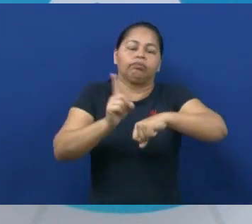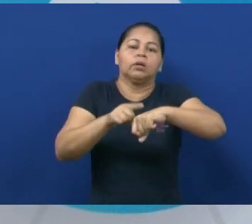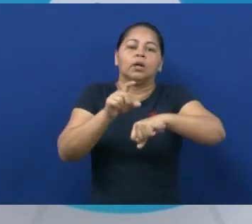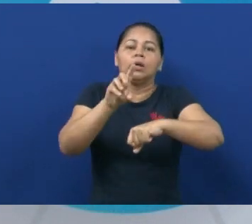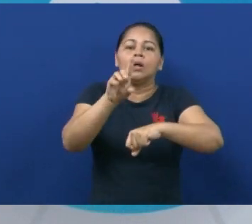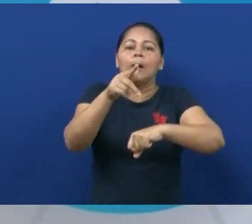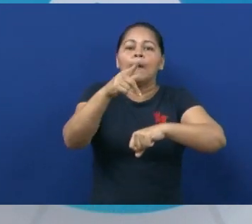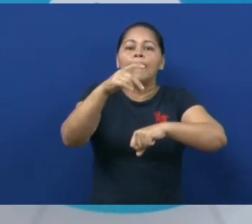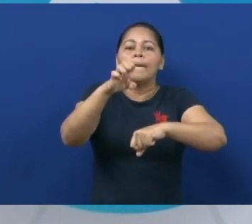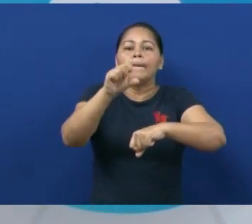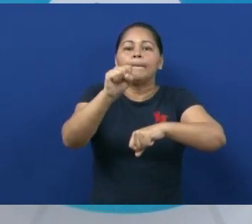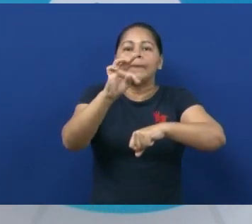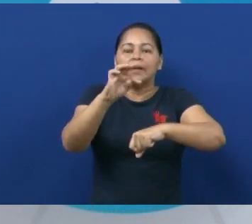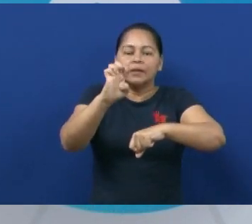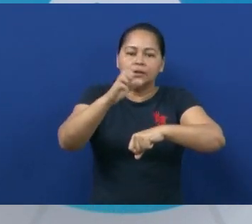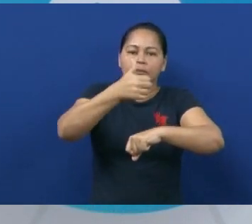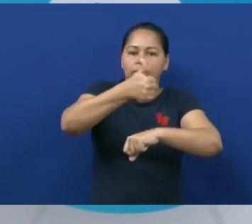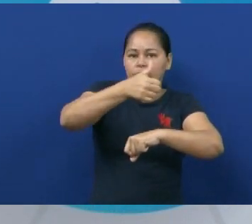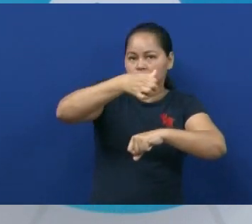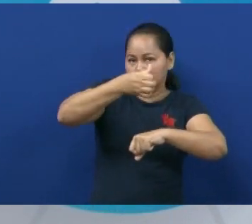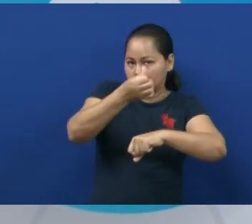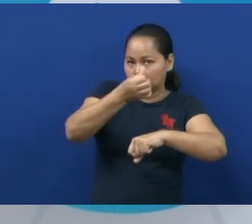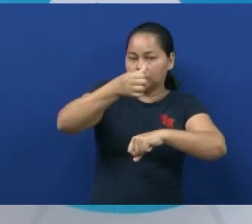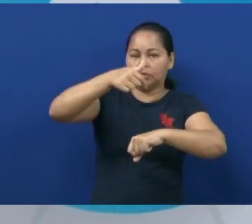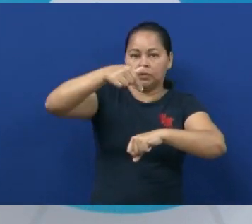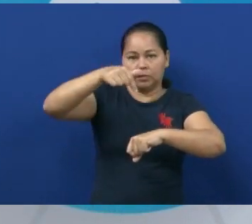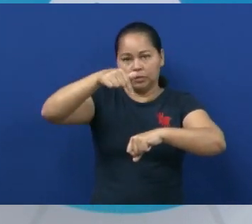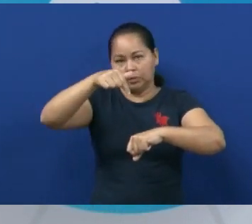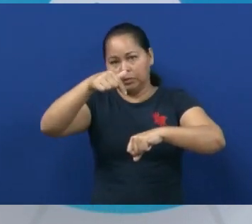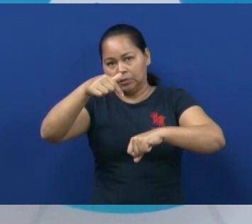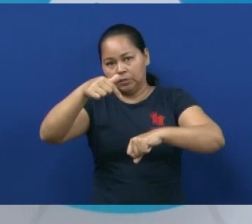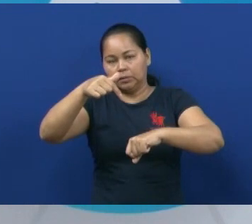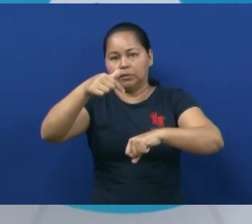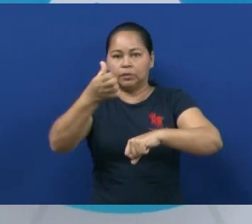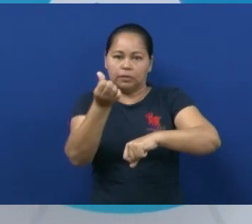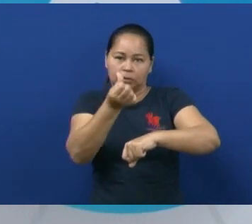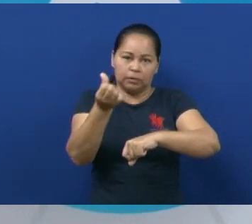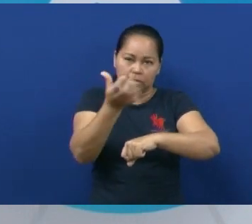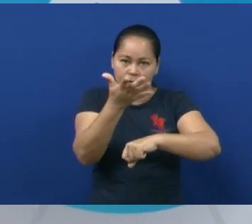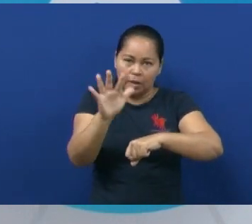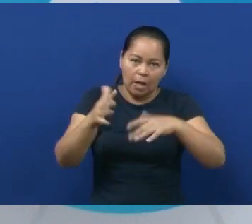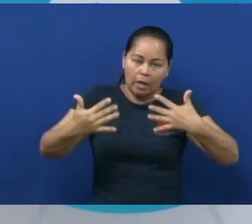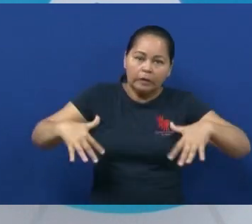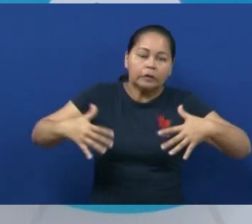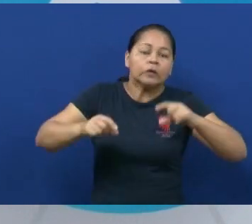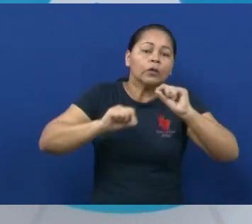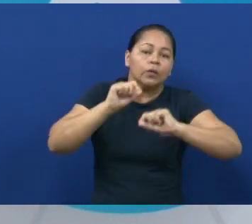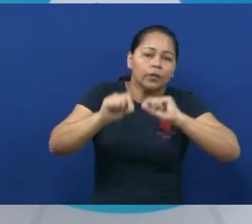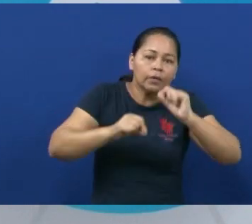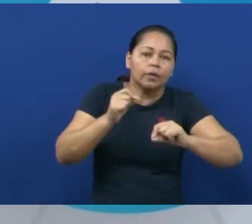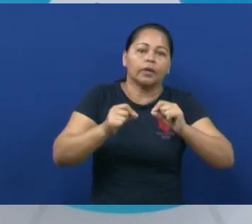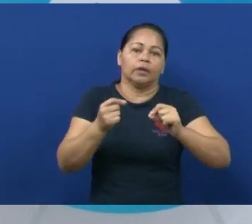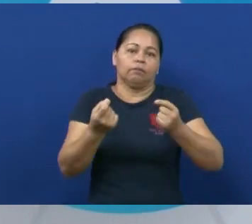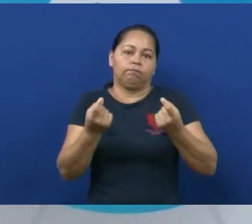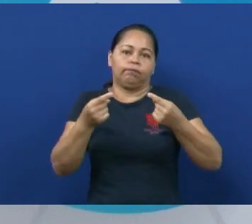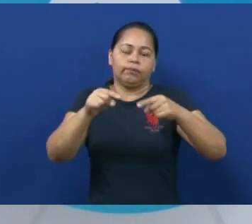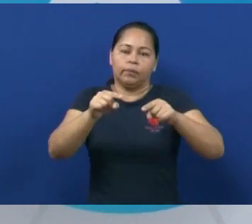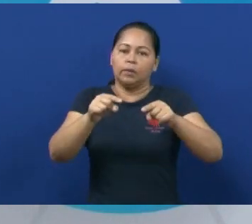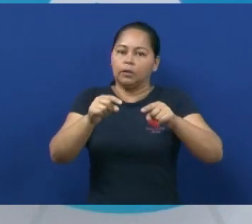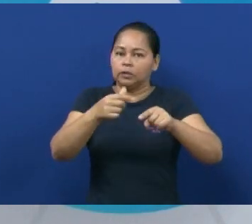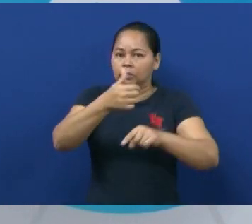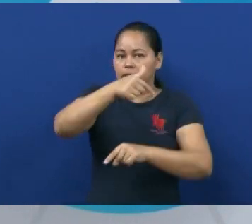de Londres em 1665 e 1666, que foi uma epidemia que vitimou entre